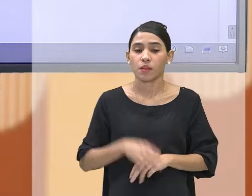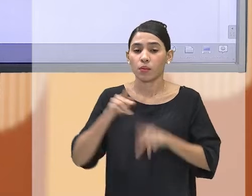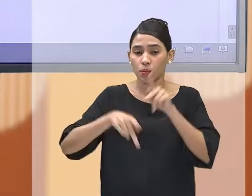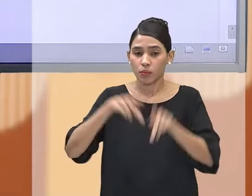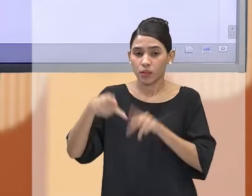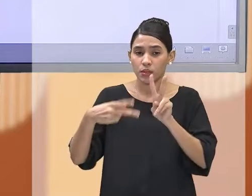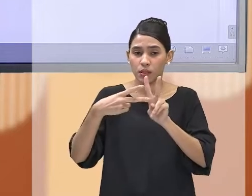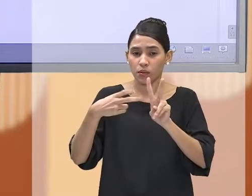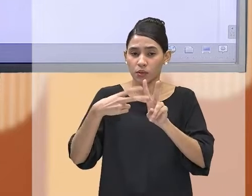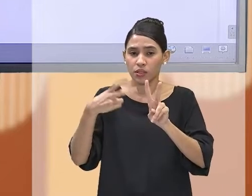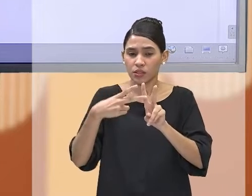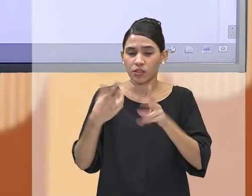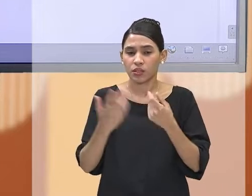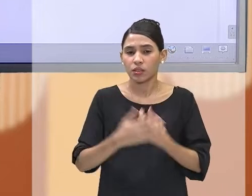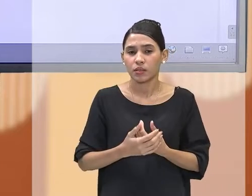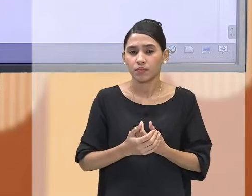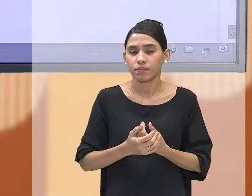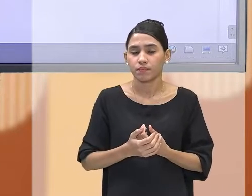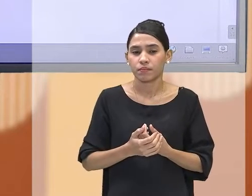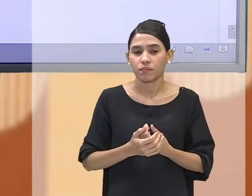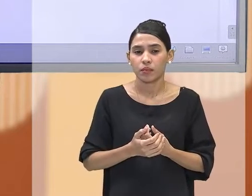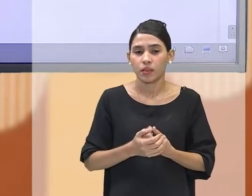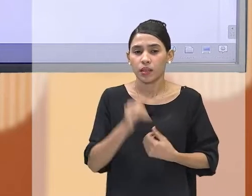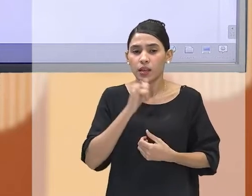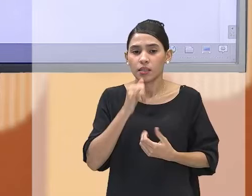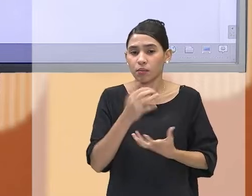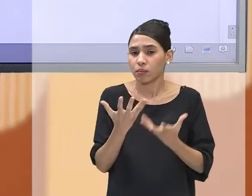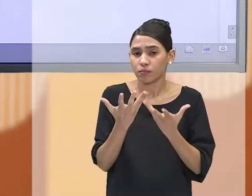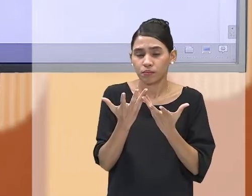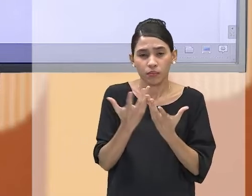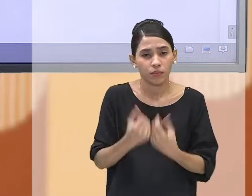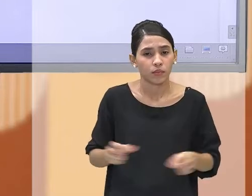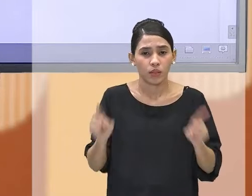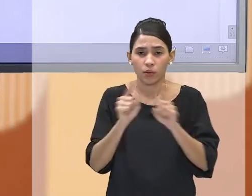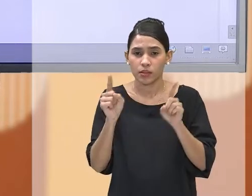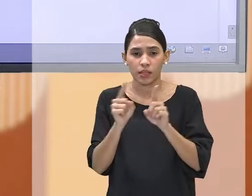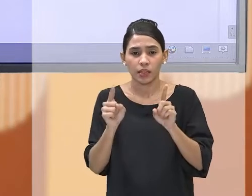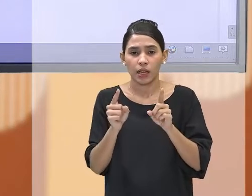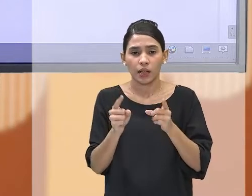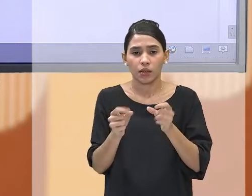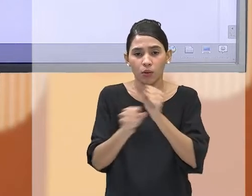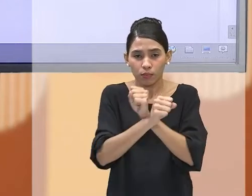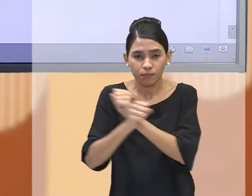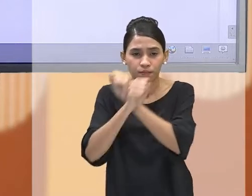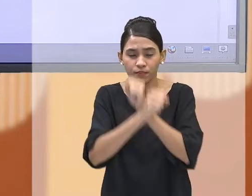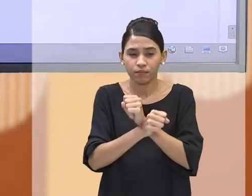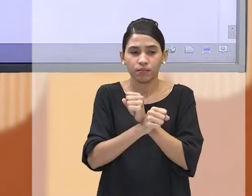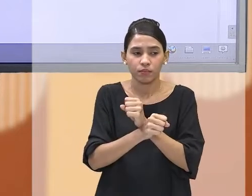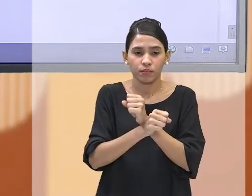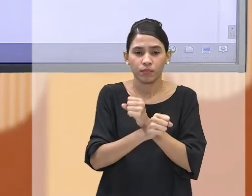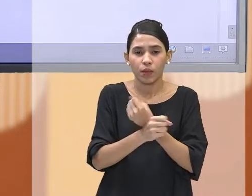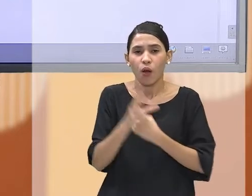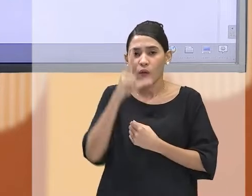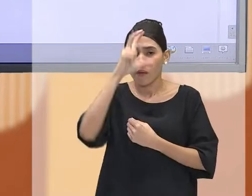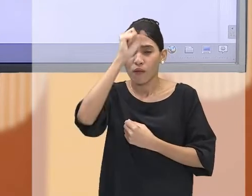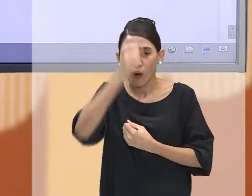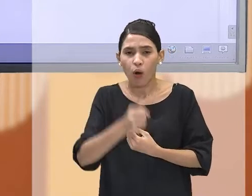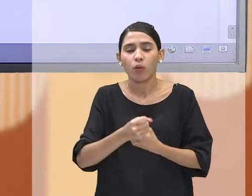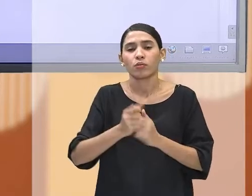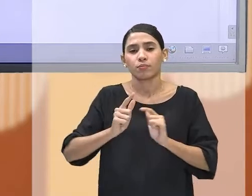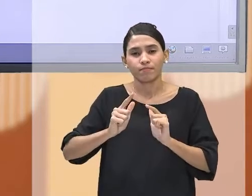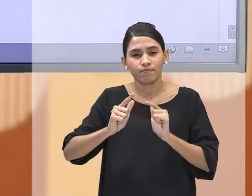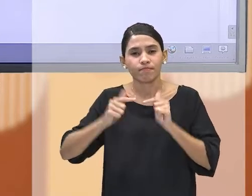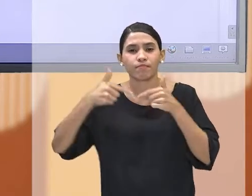se submeteram, né, ao regime de escravidão. De toda forma, tentaram resistir. Foram cada vez mais indo para o